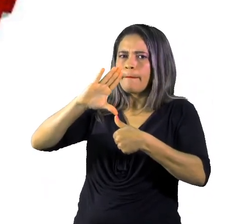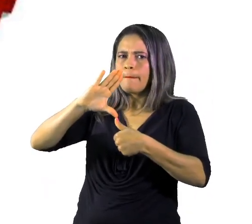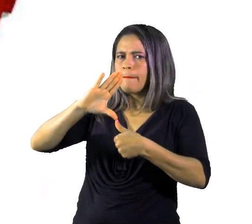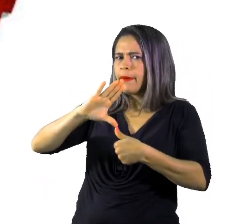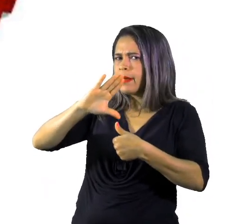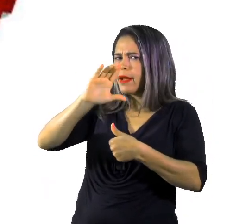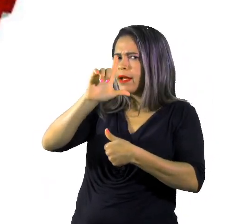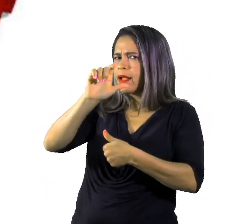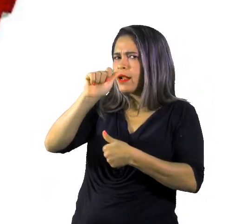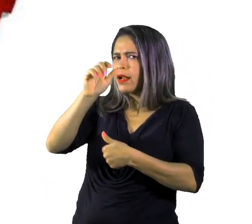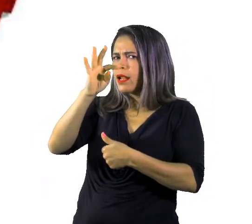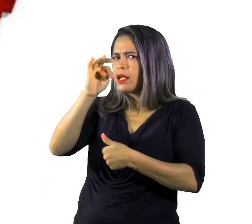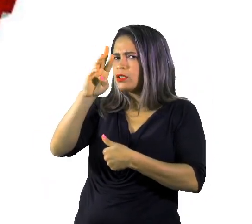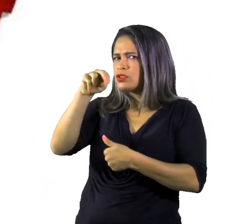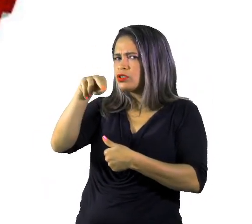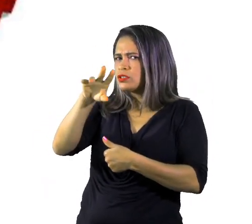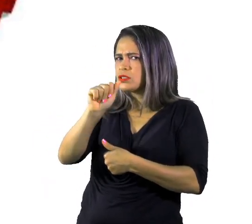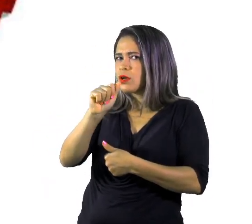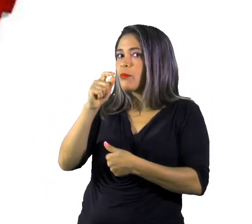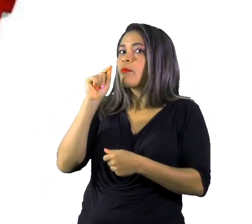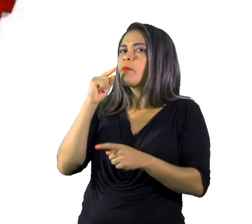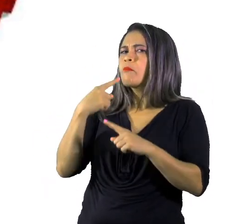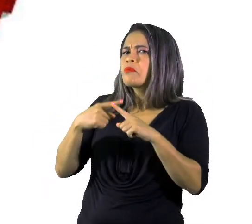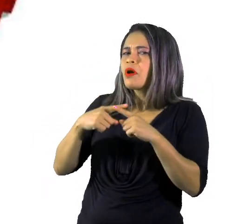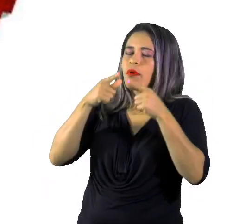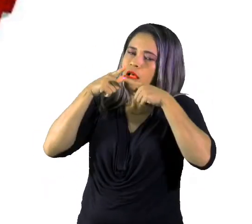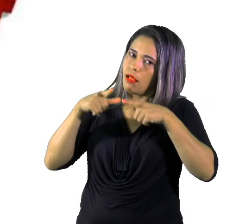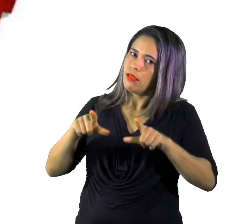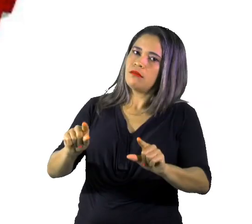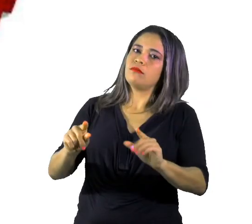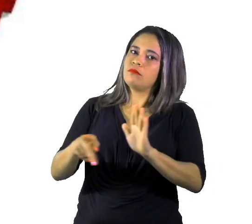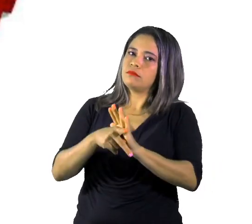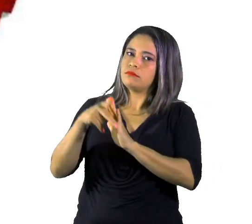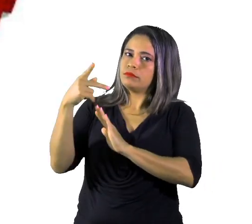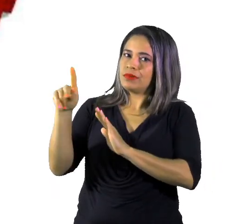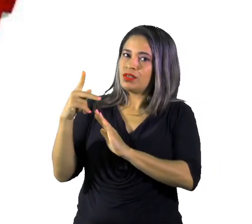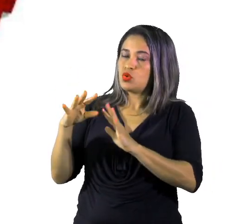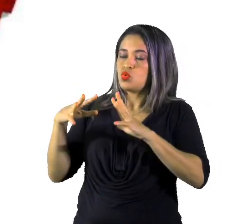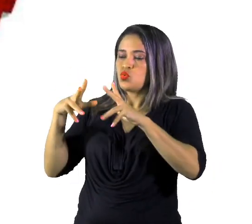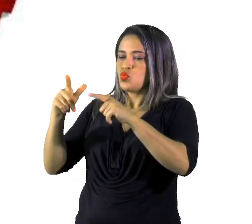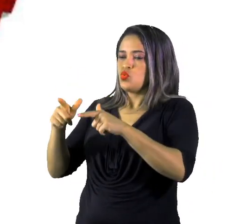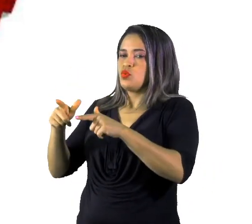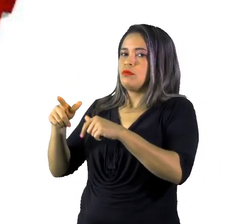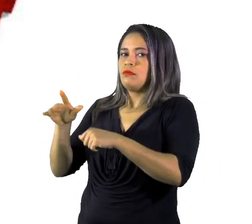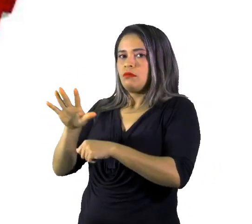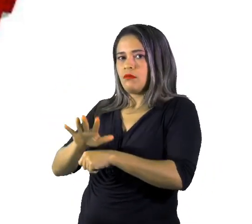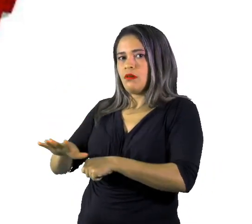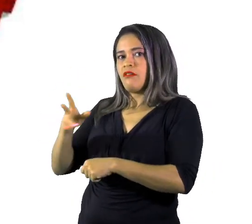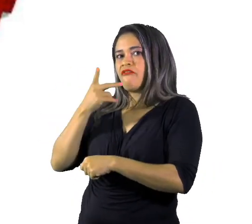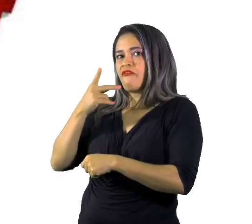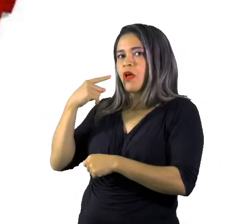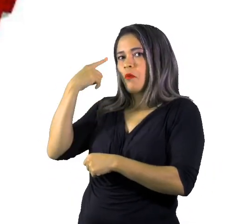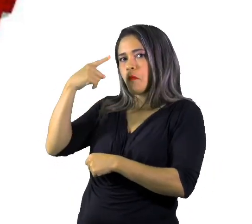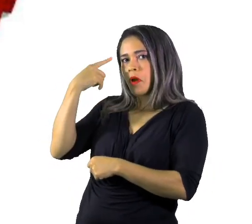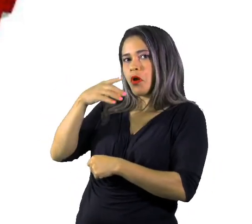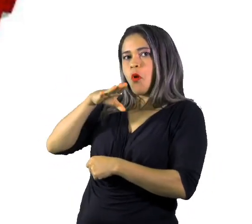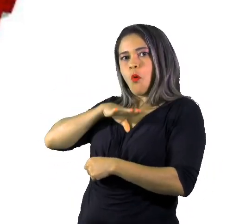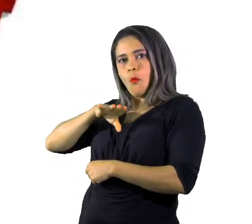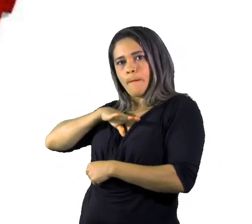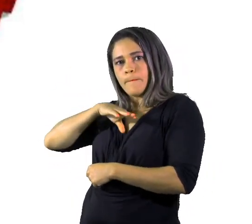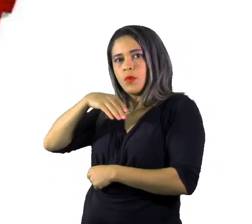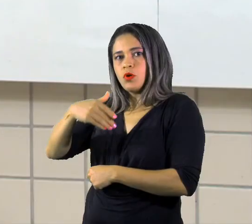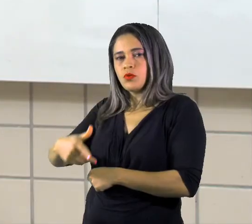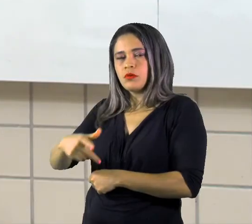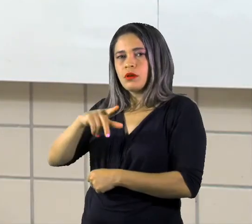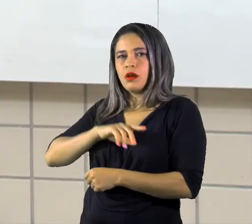América Latina? Por conta da língua. Então, todos os países de origem latina, que falam espanhol, português,